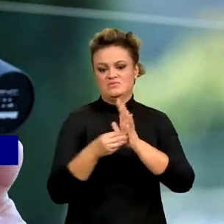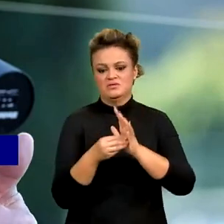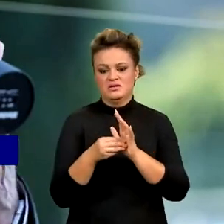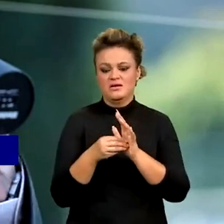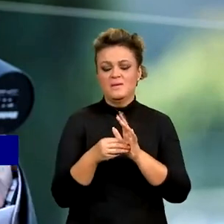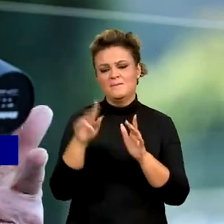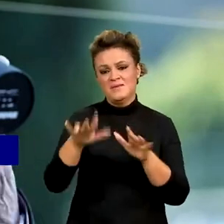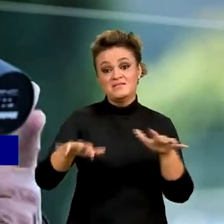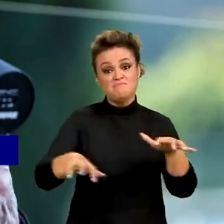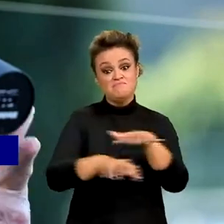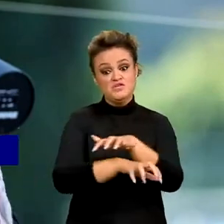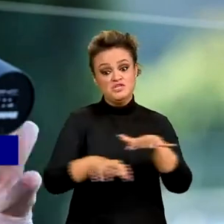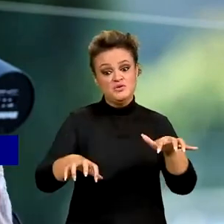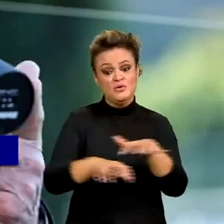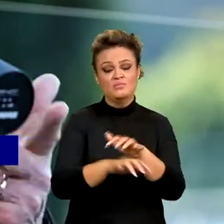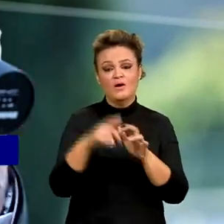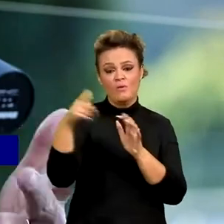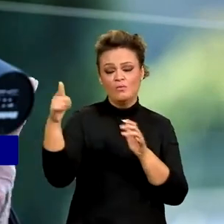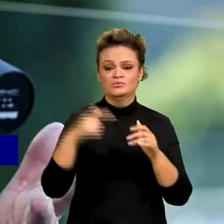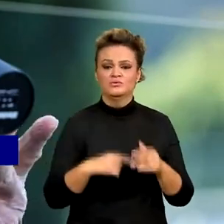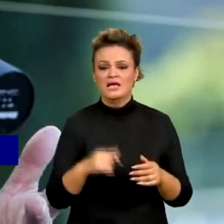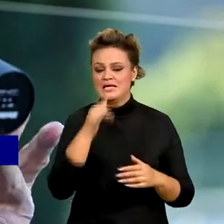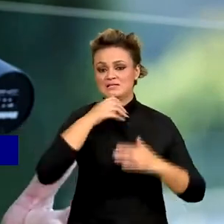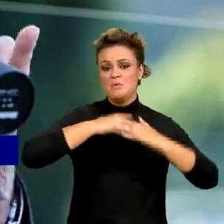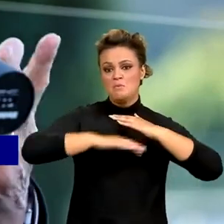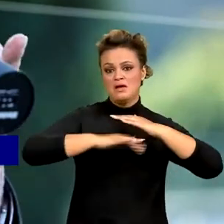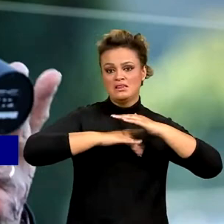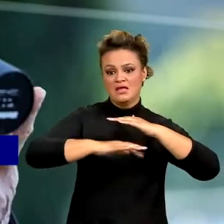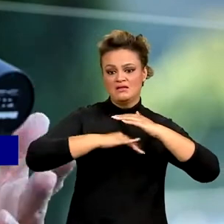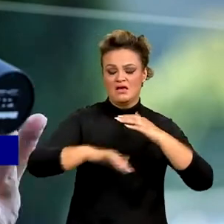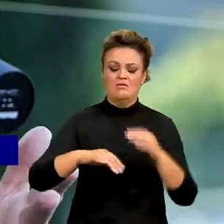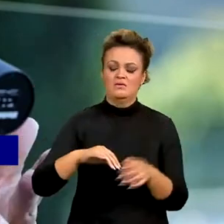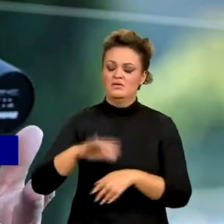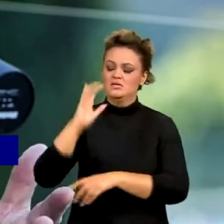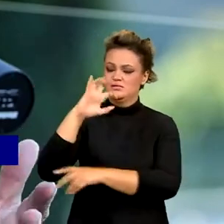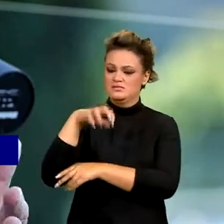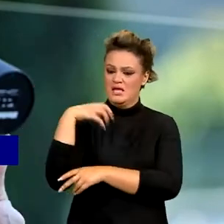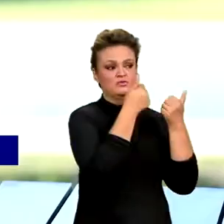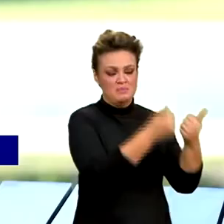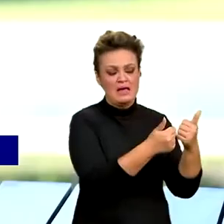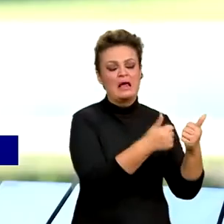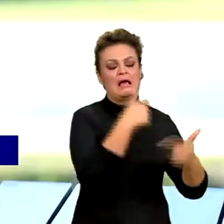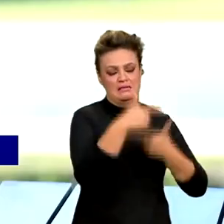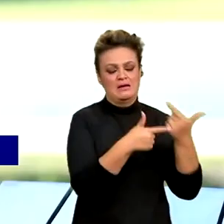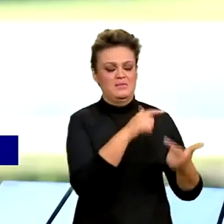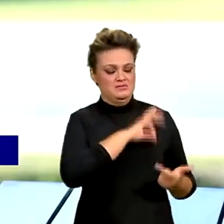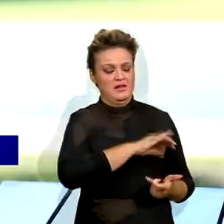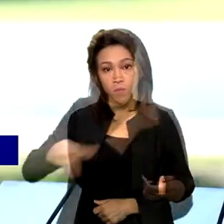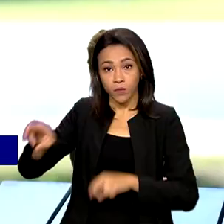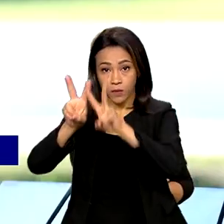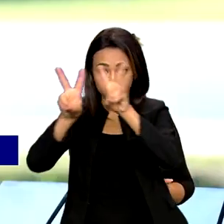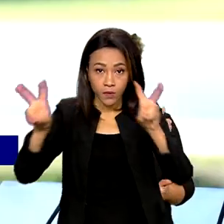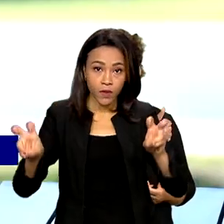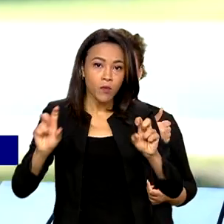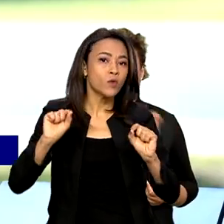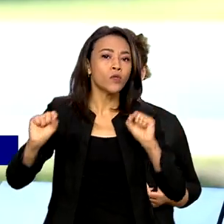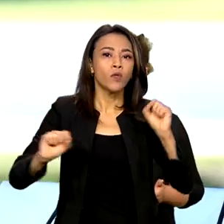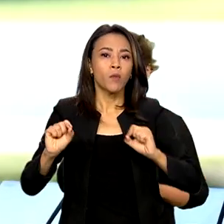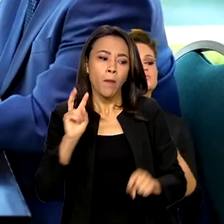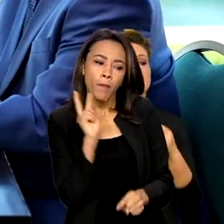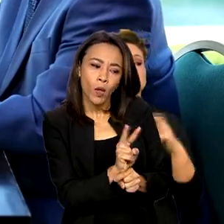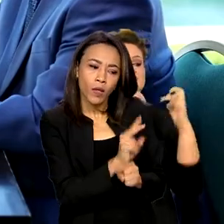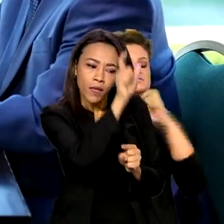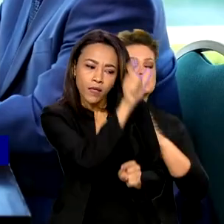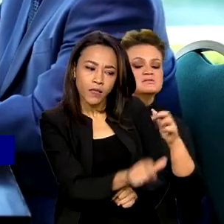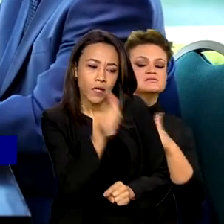que nós temos que cuidar nós temos o cerrado nós temos a caatinga nós temos a Mata Atlântica outro assunto foi a proteção a mulher